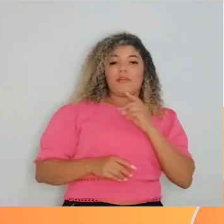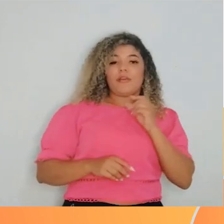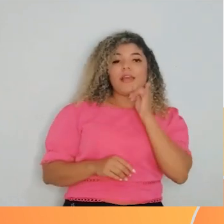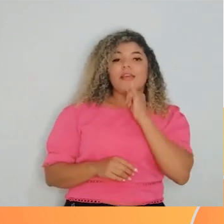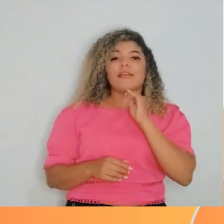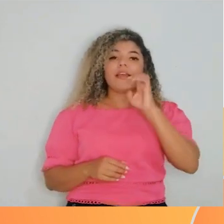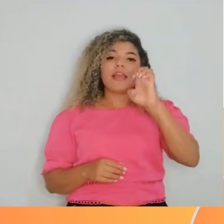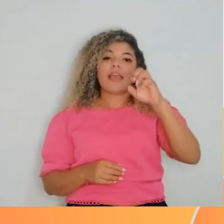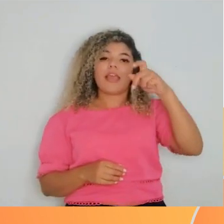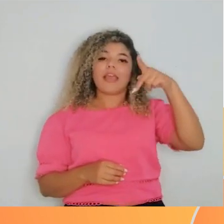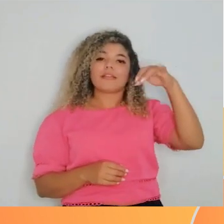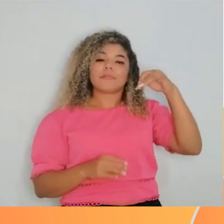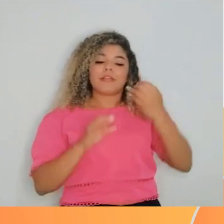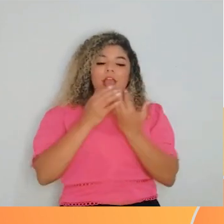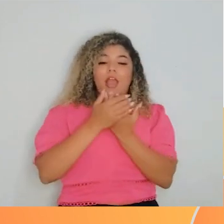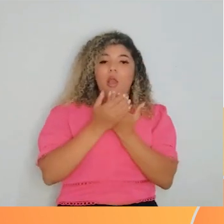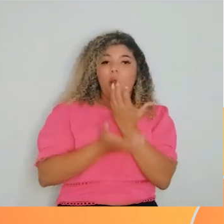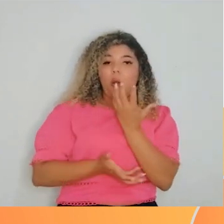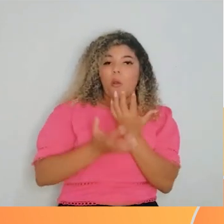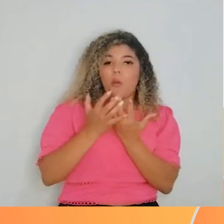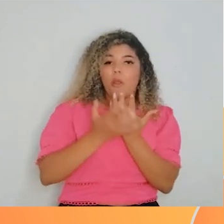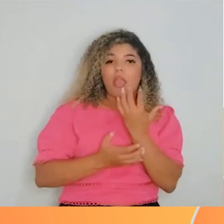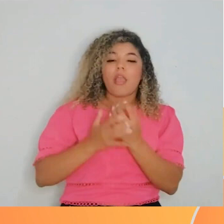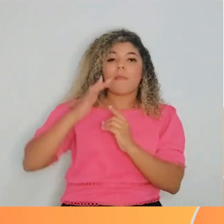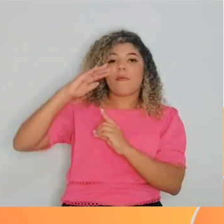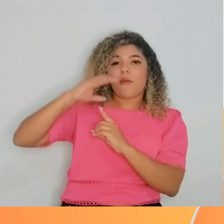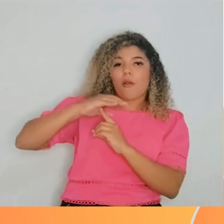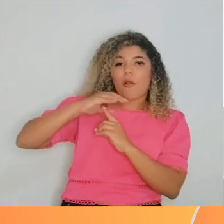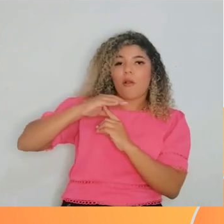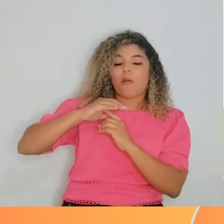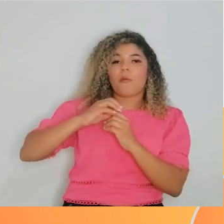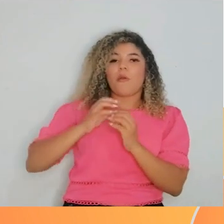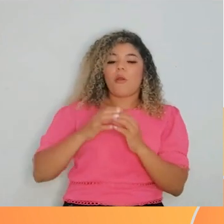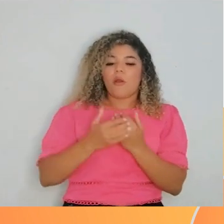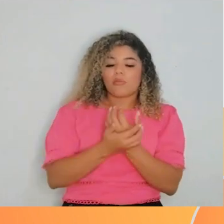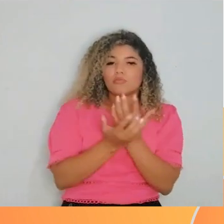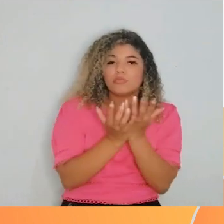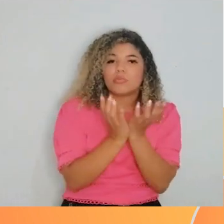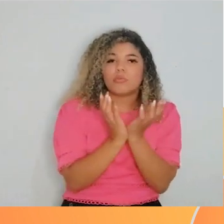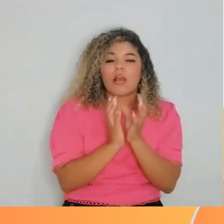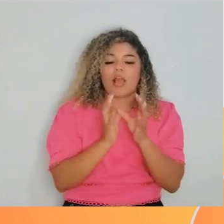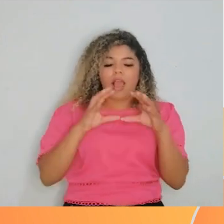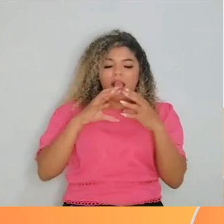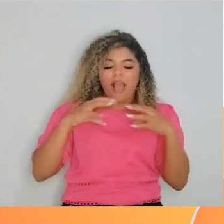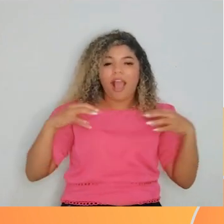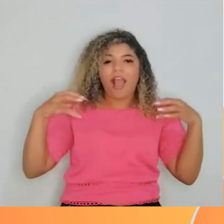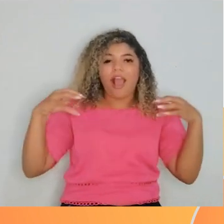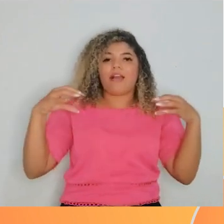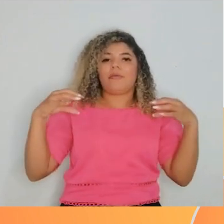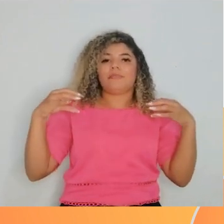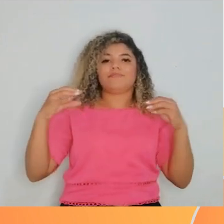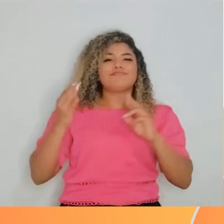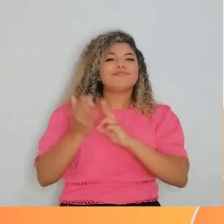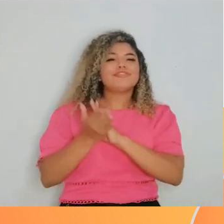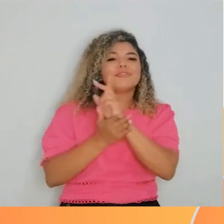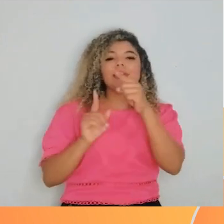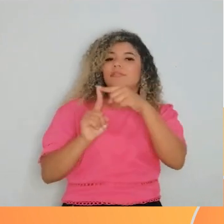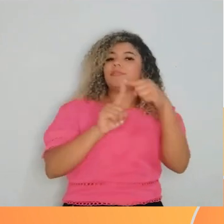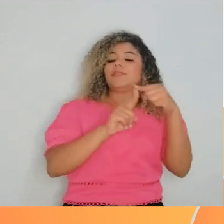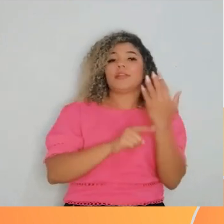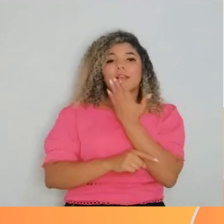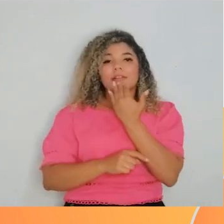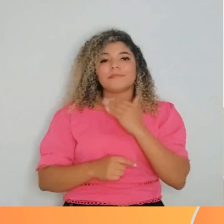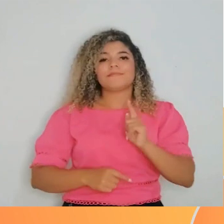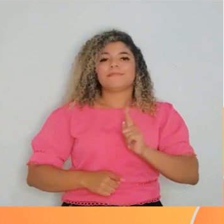organismo: espinafre, o repolho, brócolis, alface, a abóbora, entre outros alimentos.